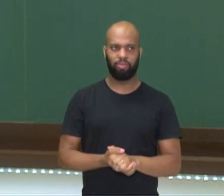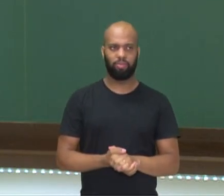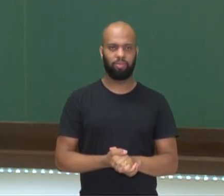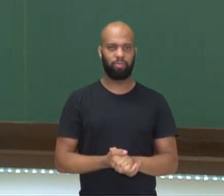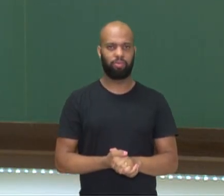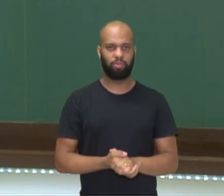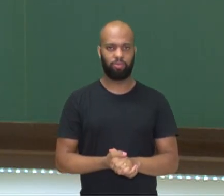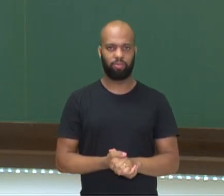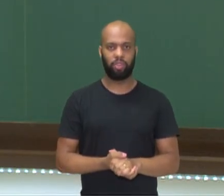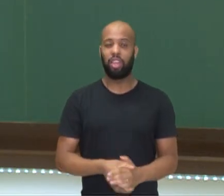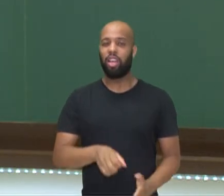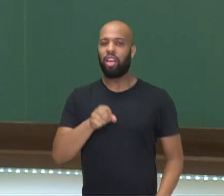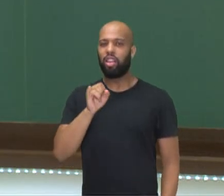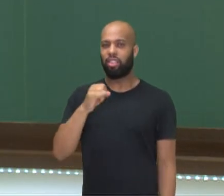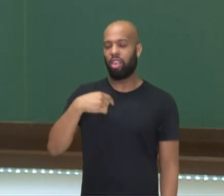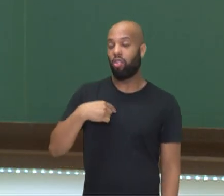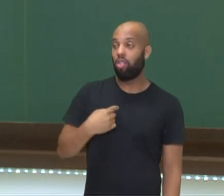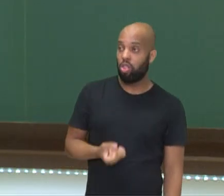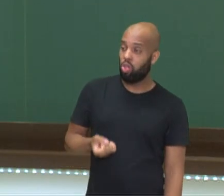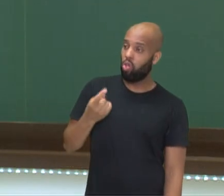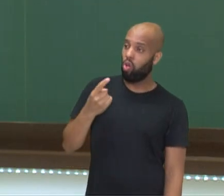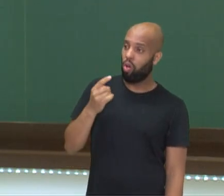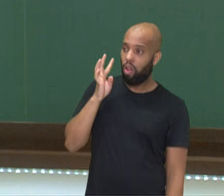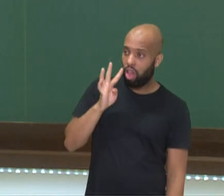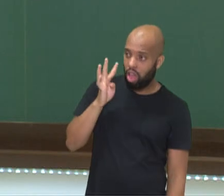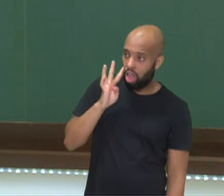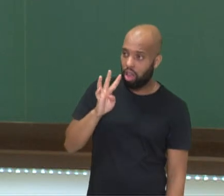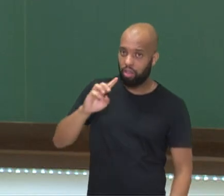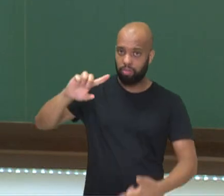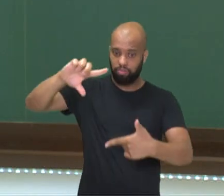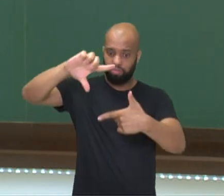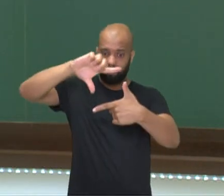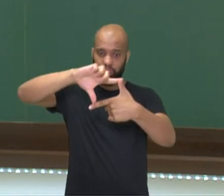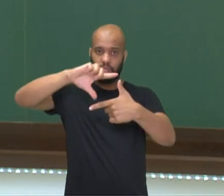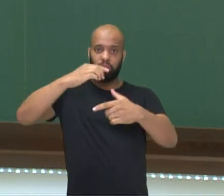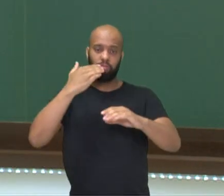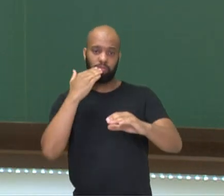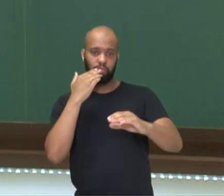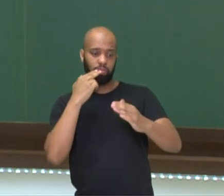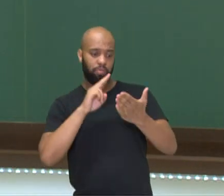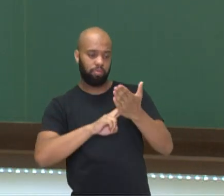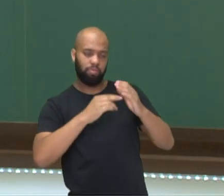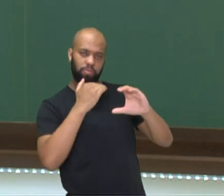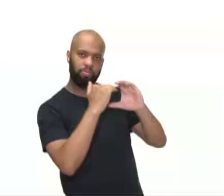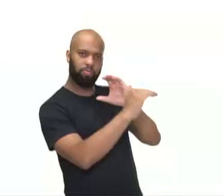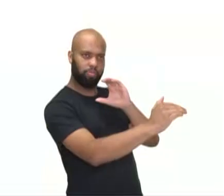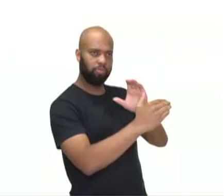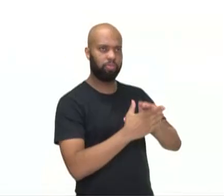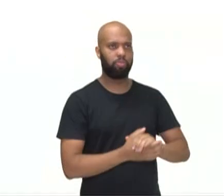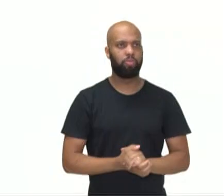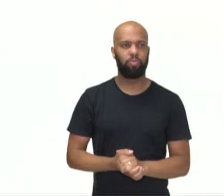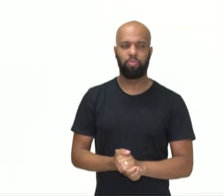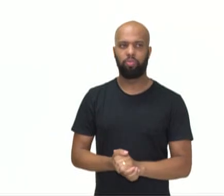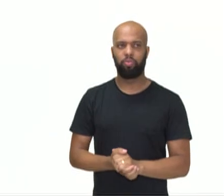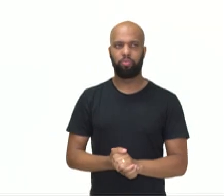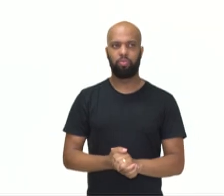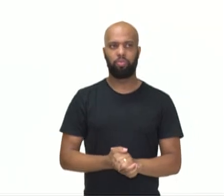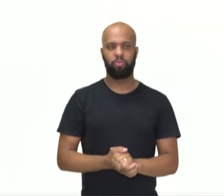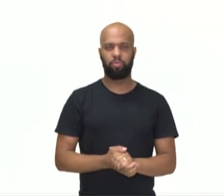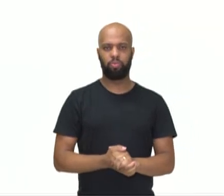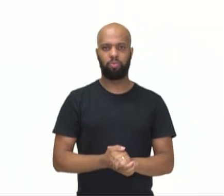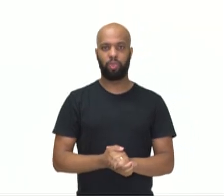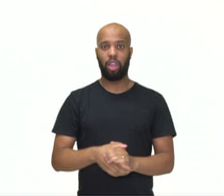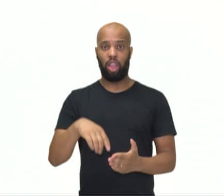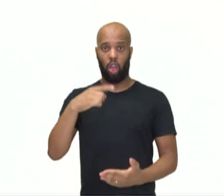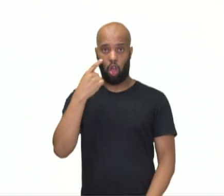e achei interessante enviar um correio, um cartão postal. Em el reverso, ou seja,